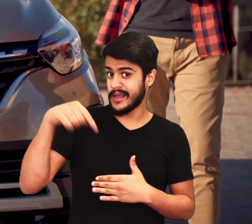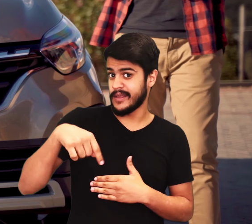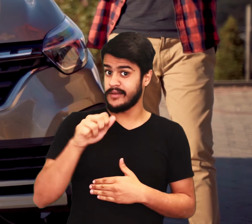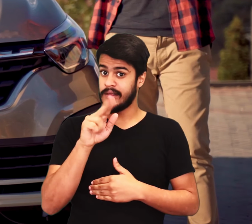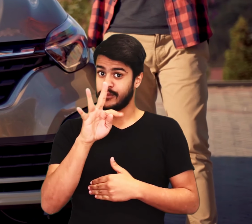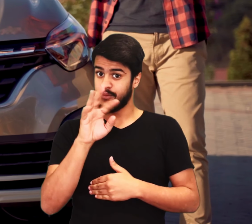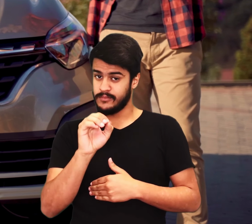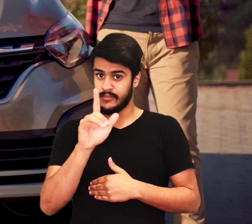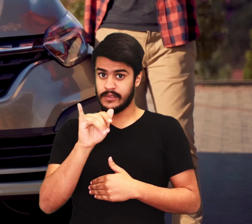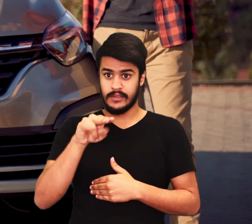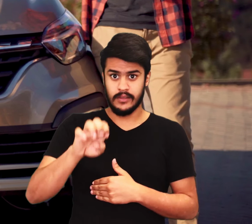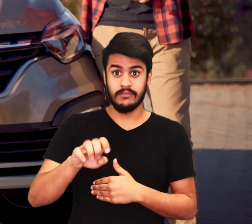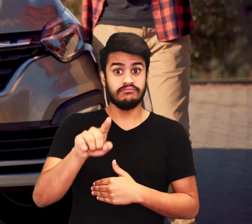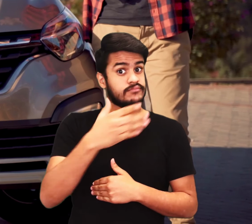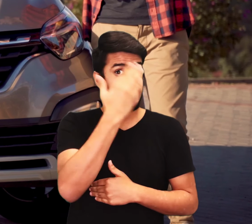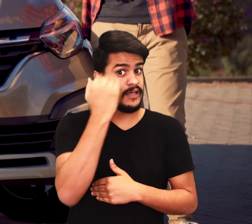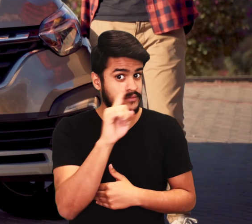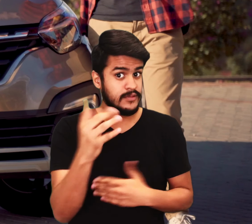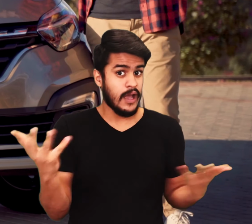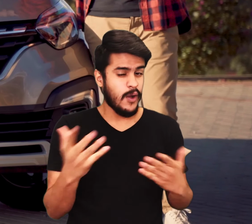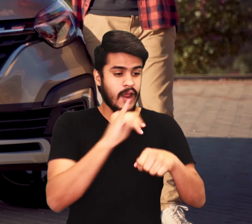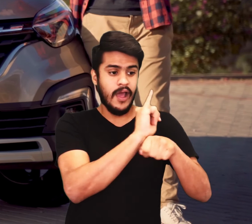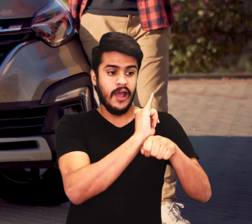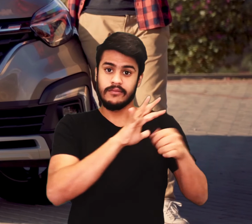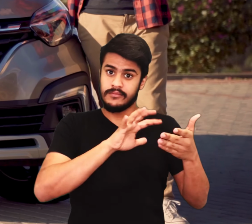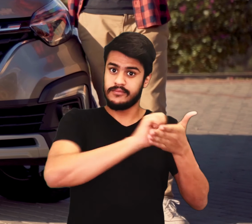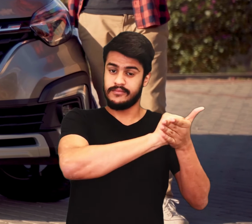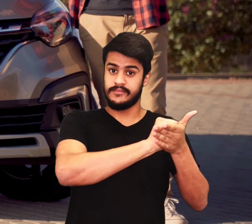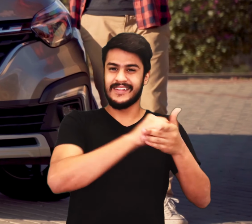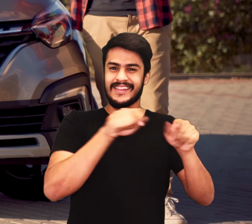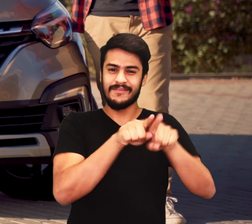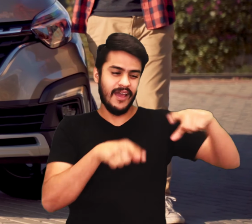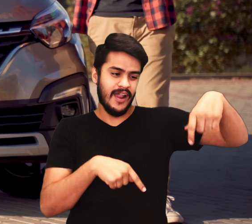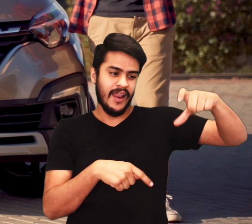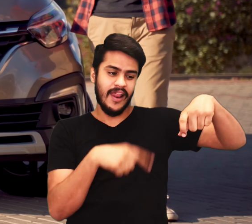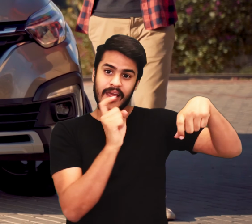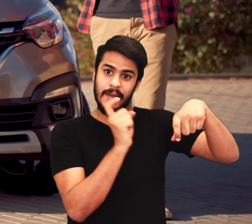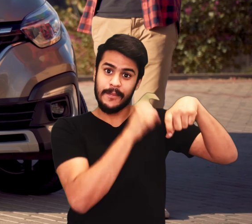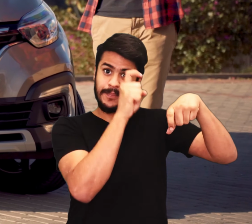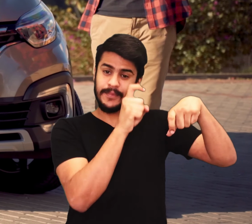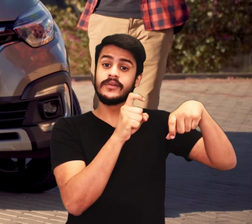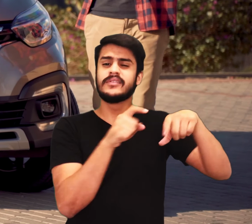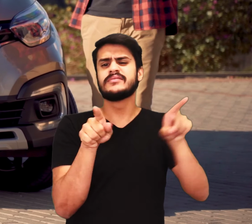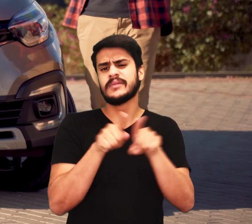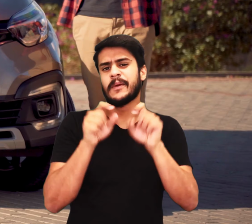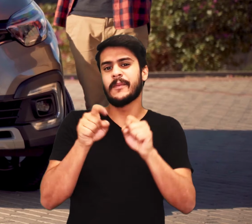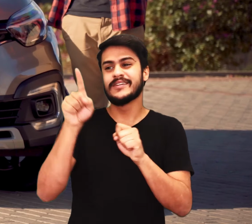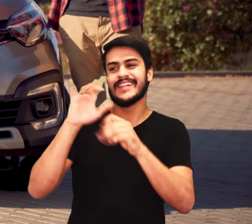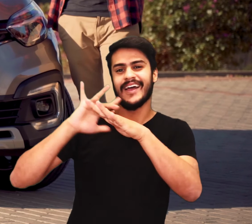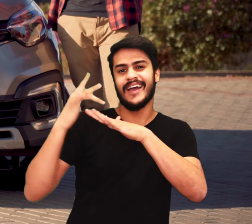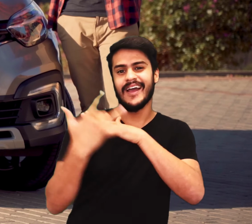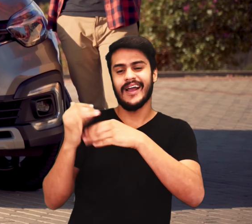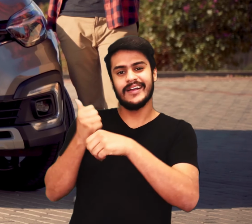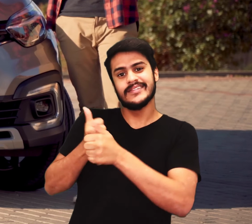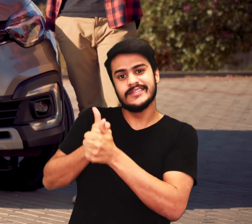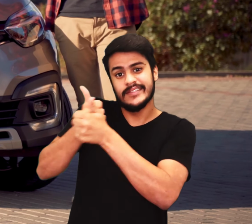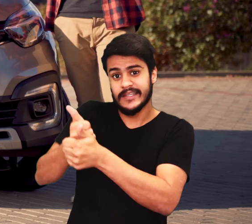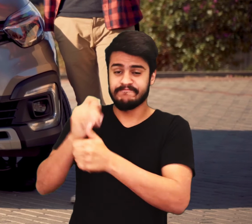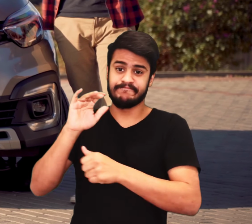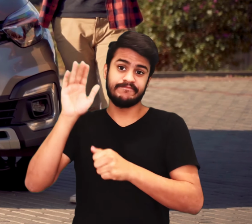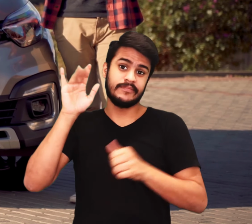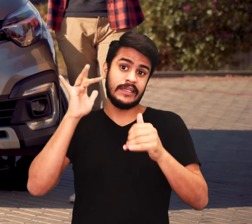de agora, aqui no canal do Autoline. Aliás, assine o canal e ative as notificações, se ainda você não é um assinante. E nos siga também nas redes sociais do Autoline,